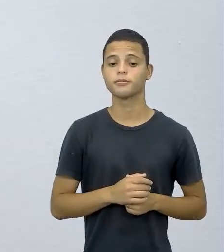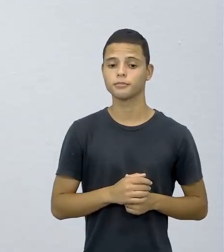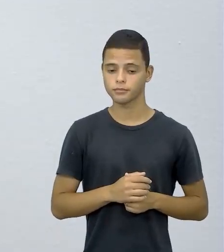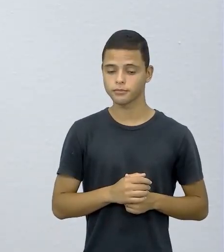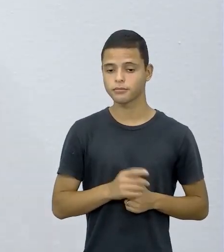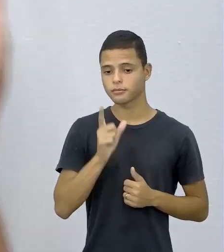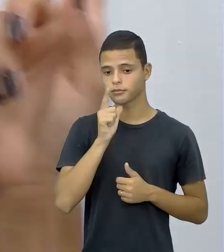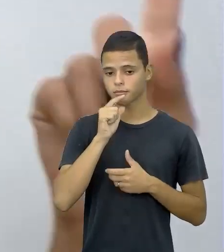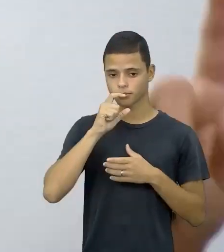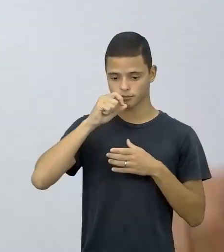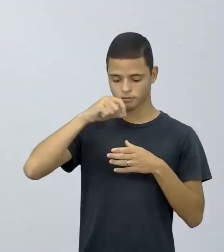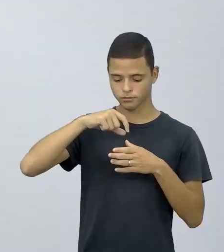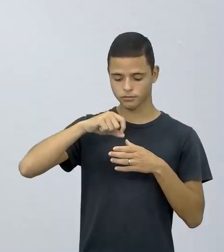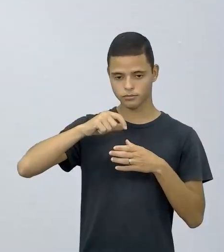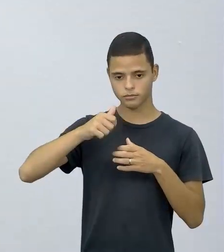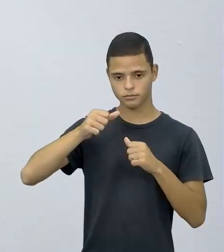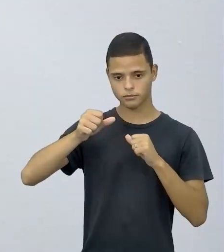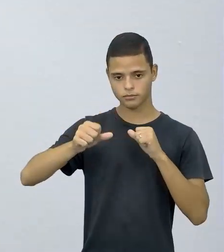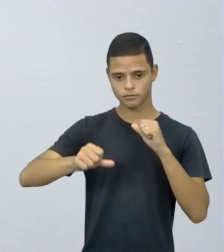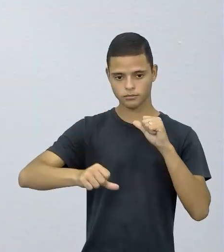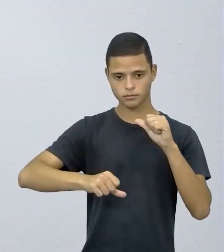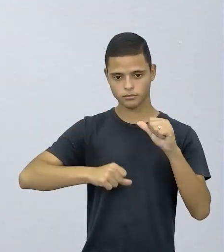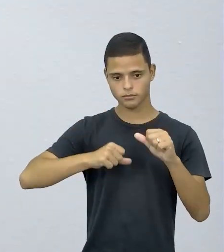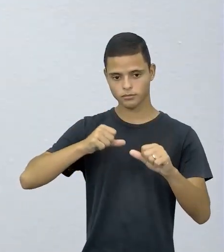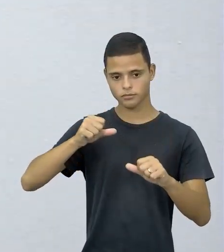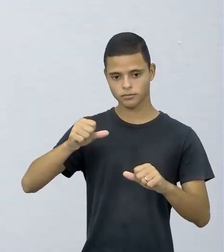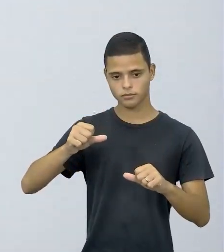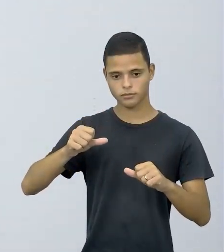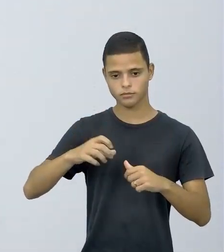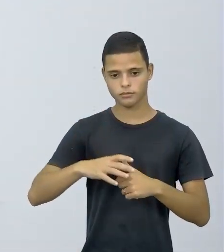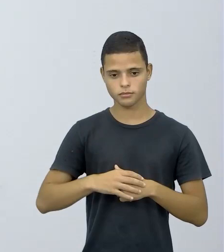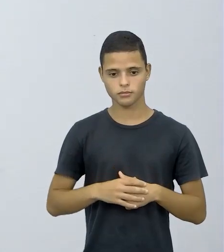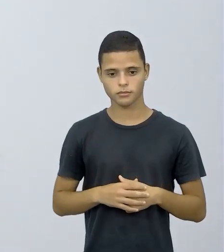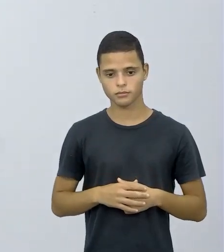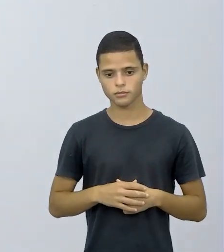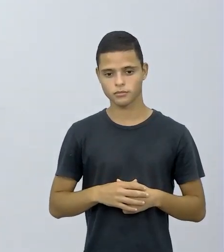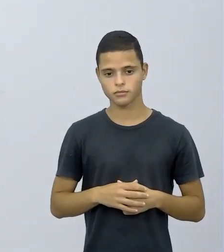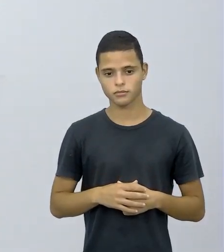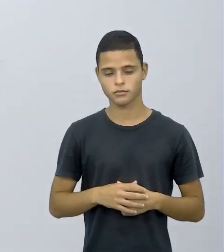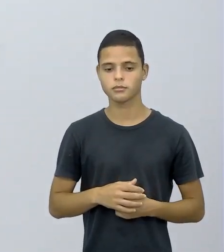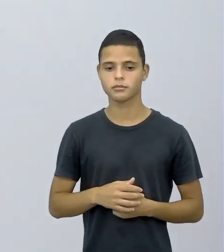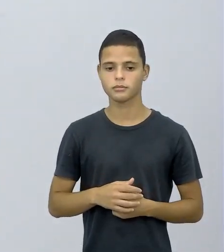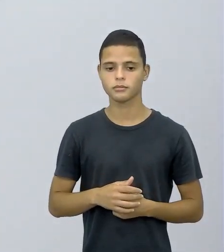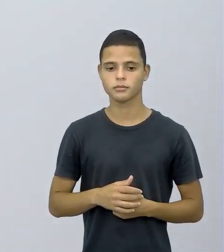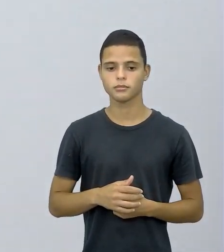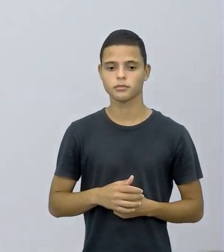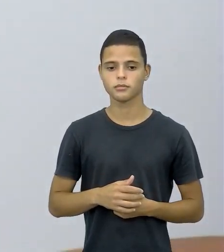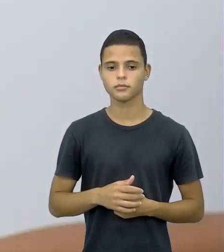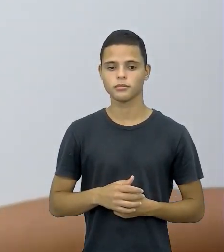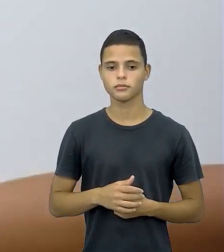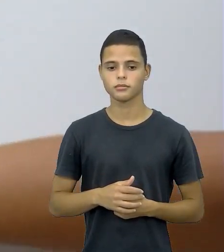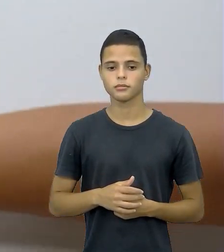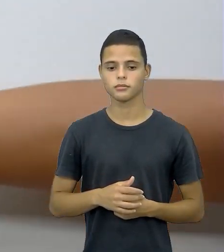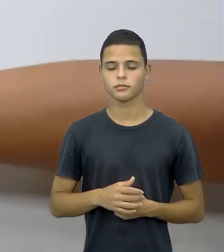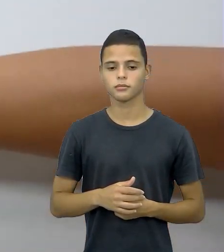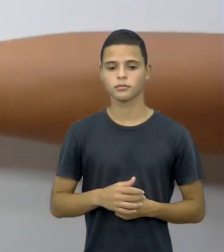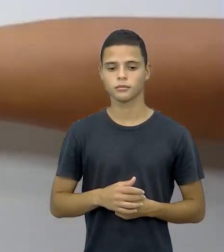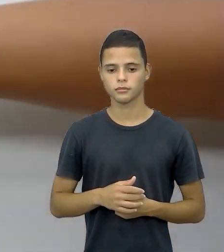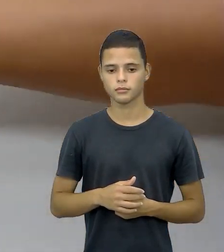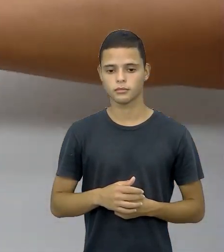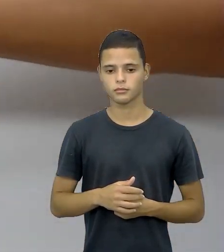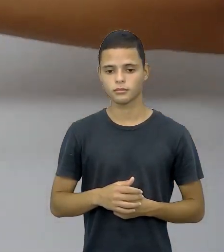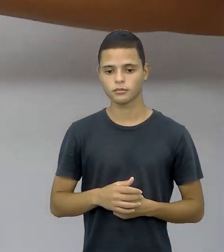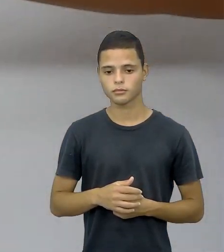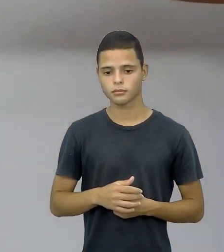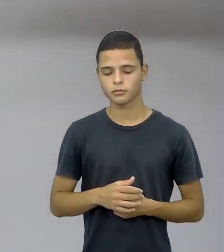de água está na outra extremidade, lá embaixo. Não sei se o Belo, o câmera consegue pegar. Nós estamos com uma gota